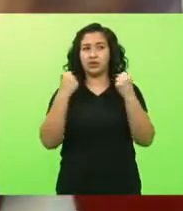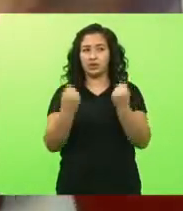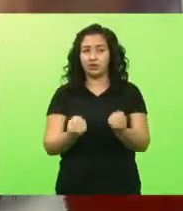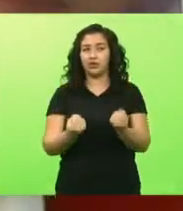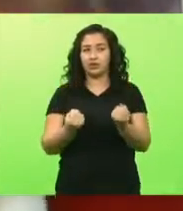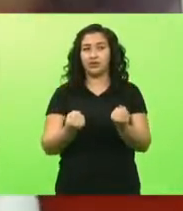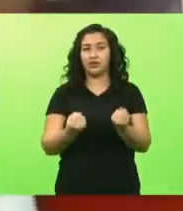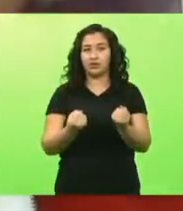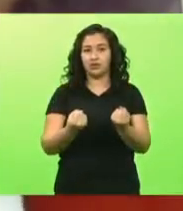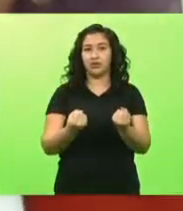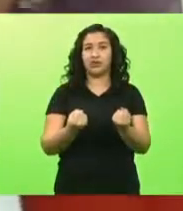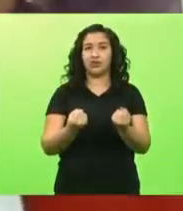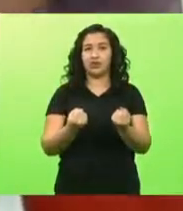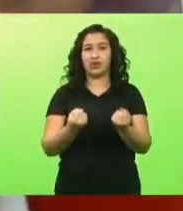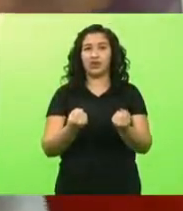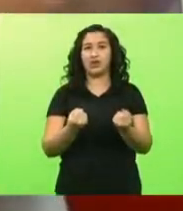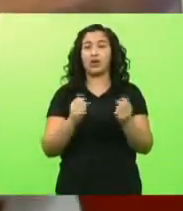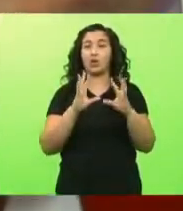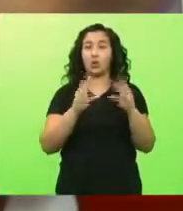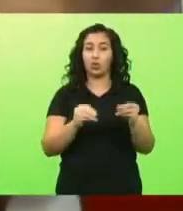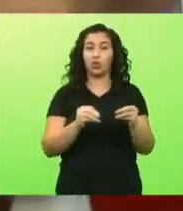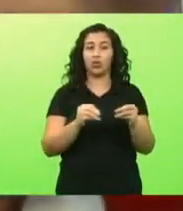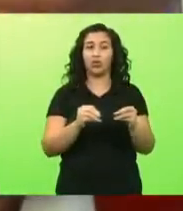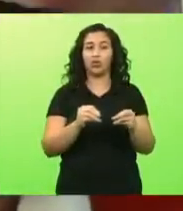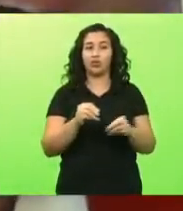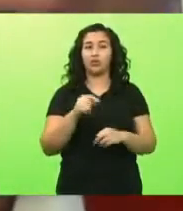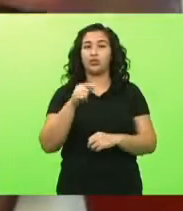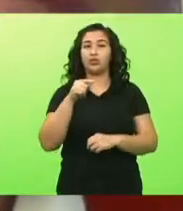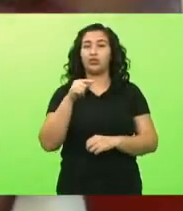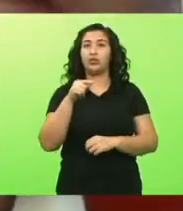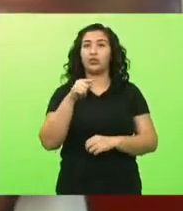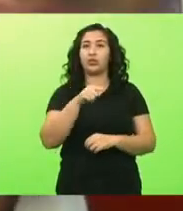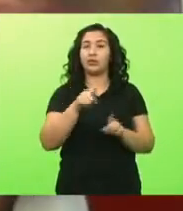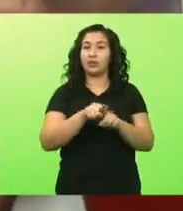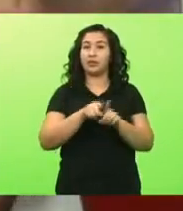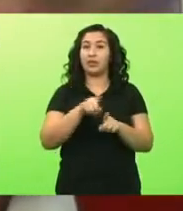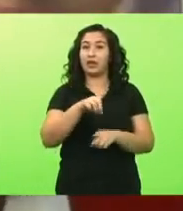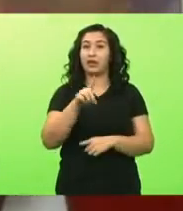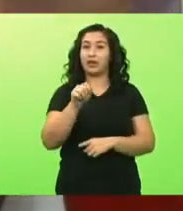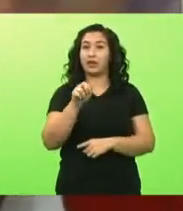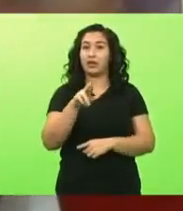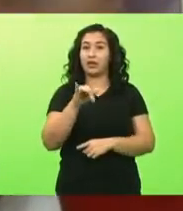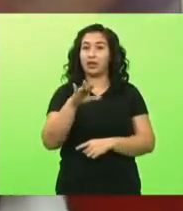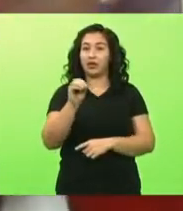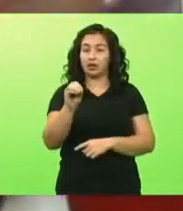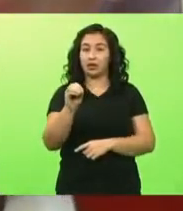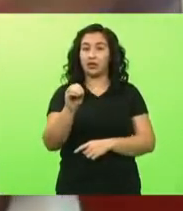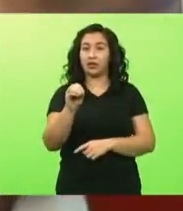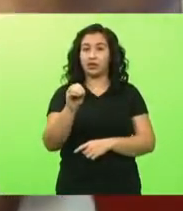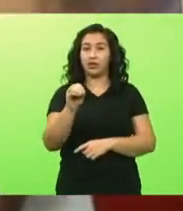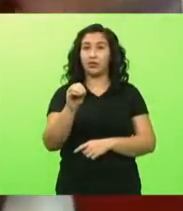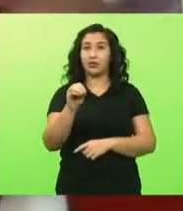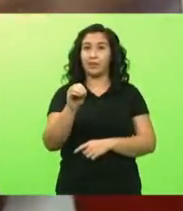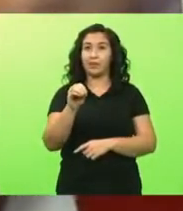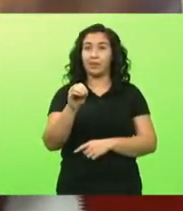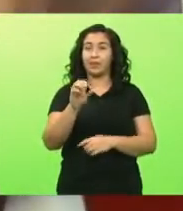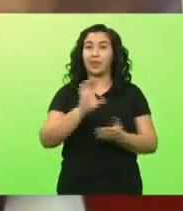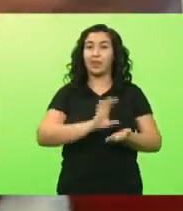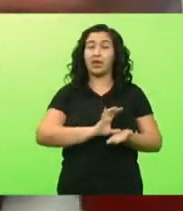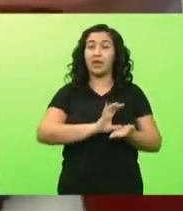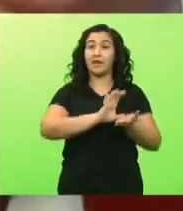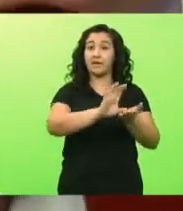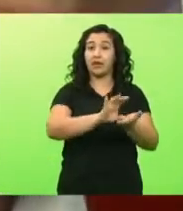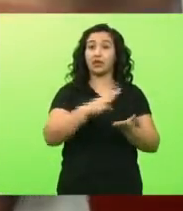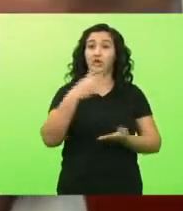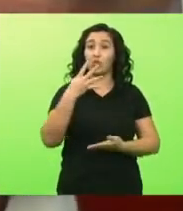Murialdo Gastaldon e ao senador Dário Berger. O Mercado Livre vai investir 4 bilhões de reais no Brasil este